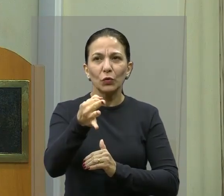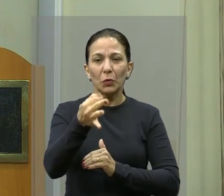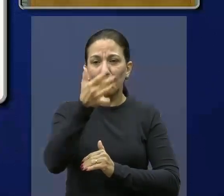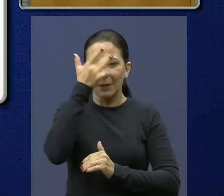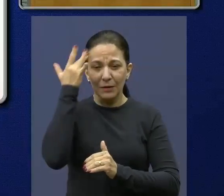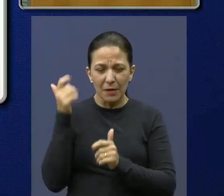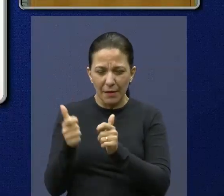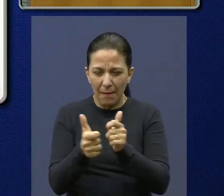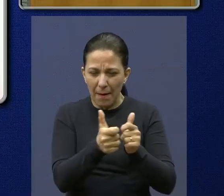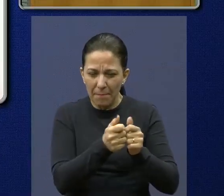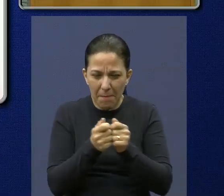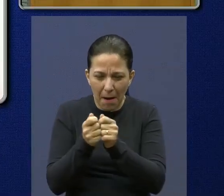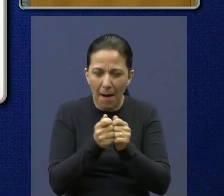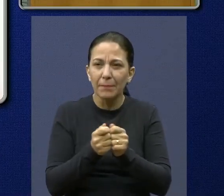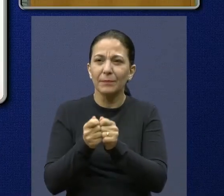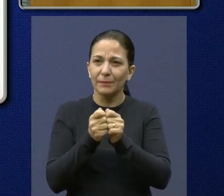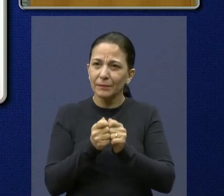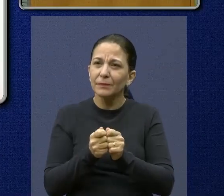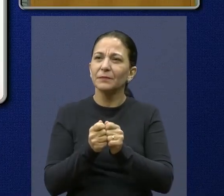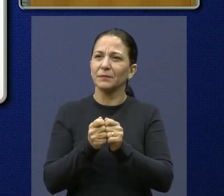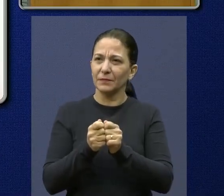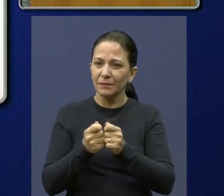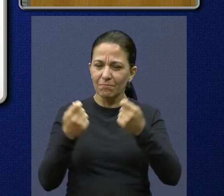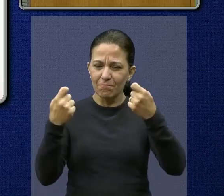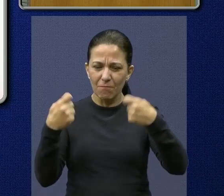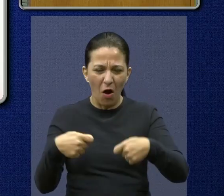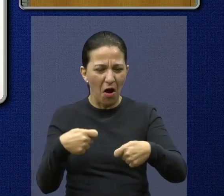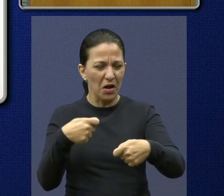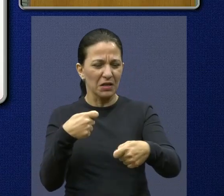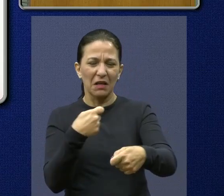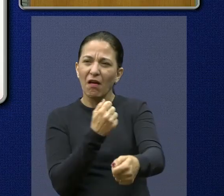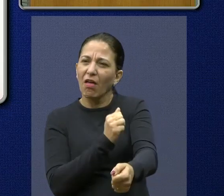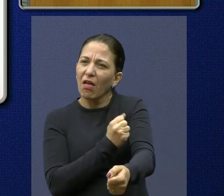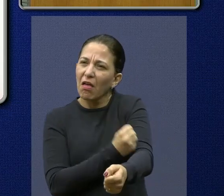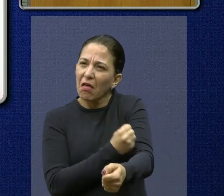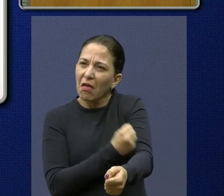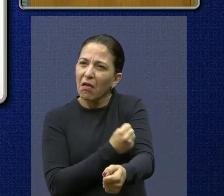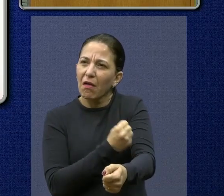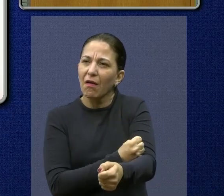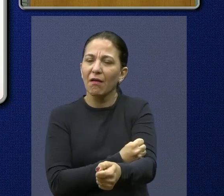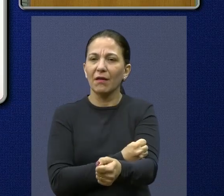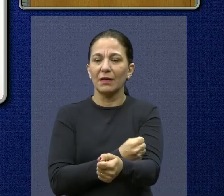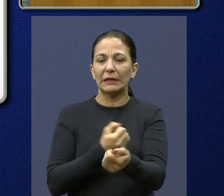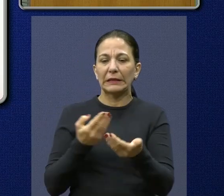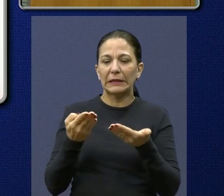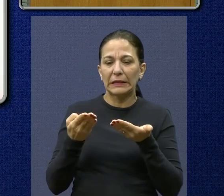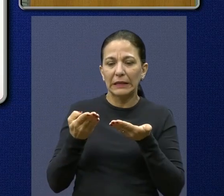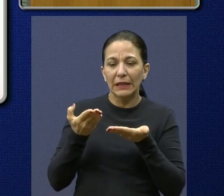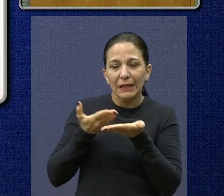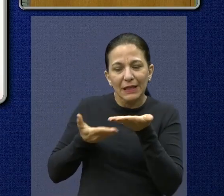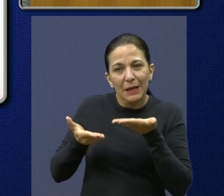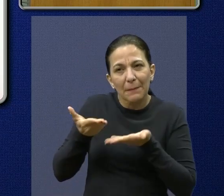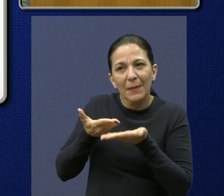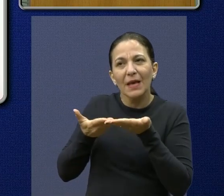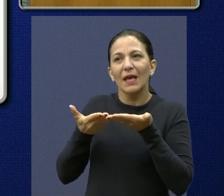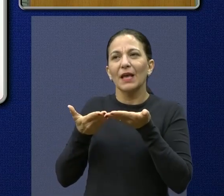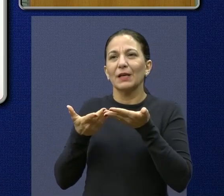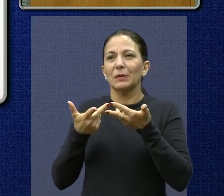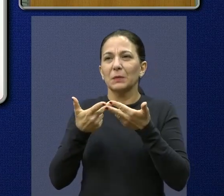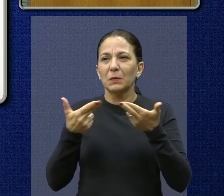dependentes de jogos? Tem um tratamento ou um protocolo de prevenção para esse